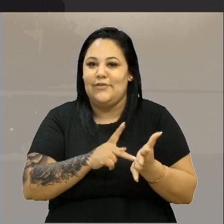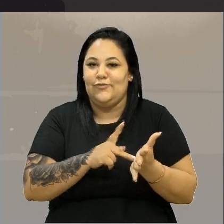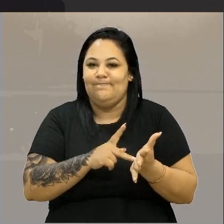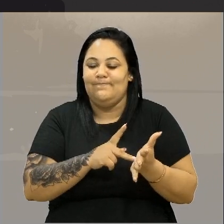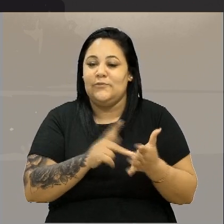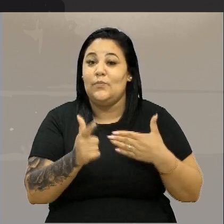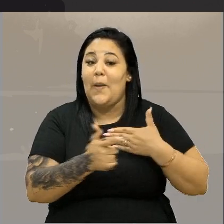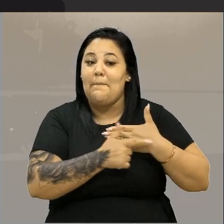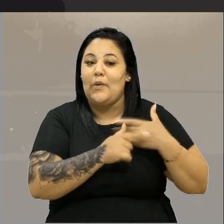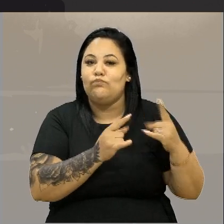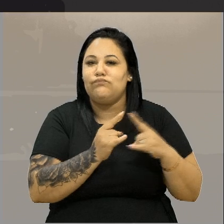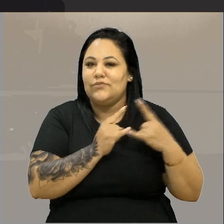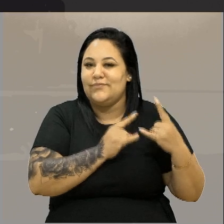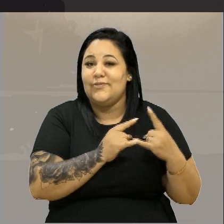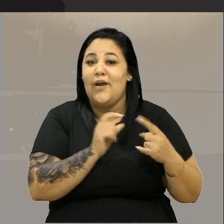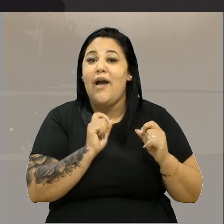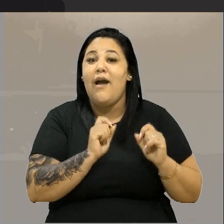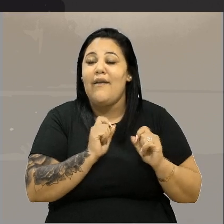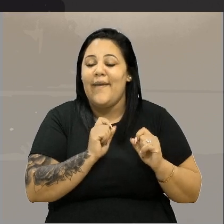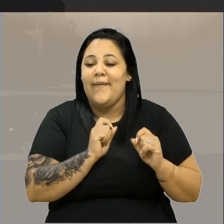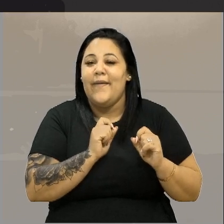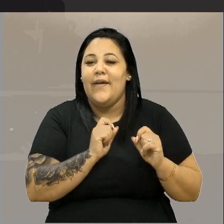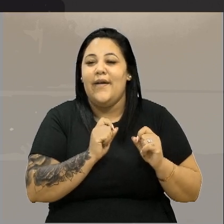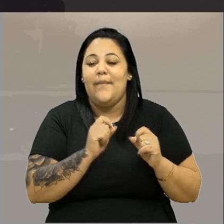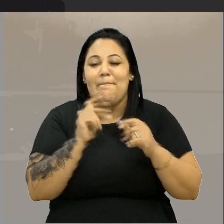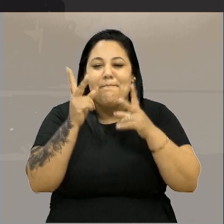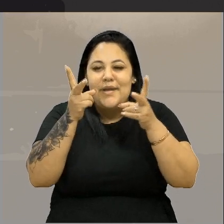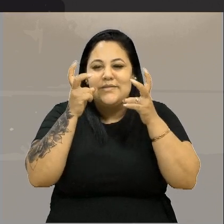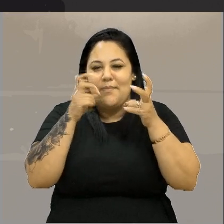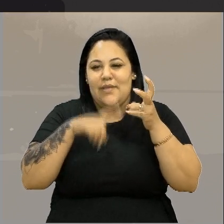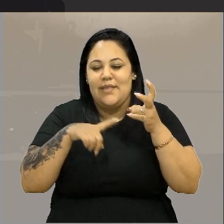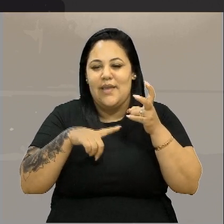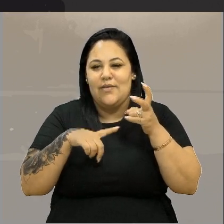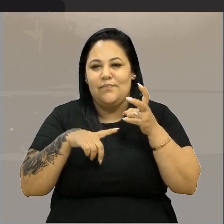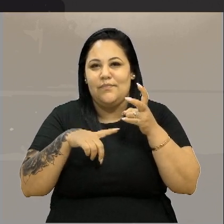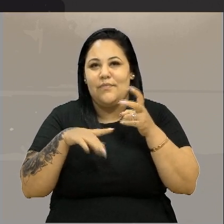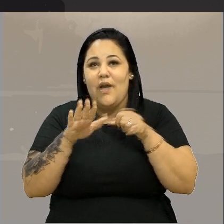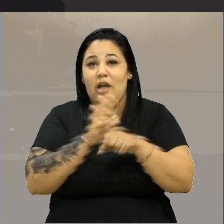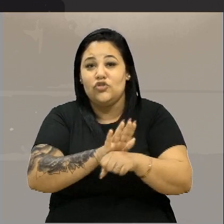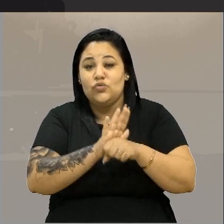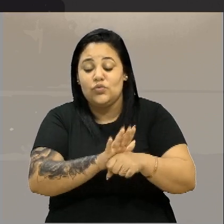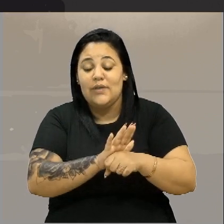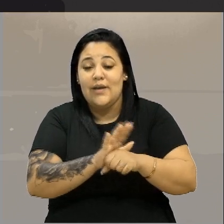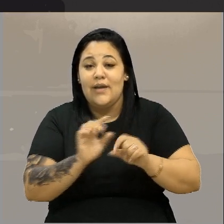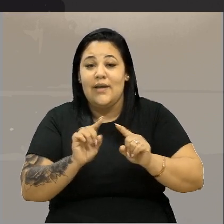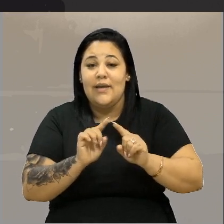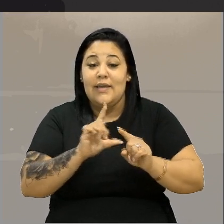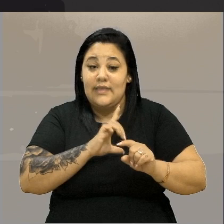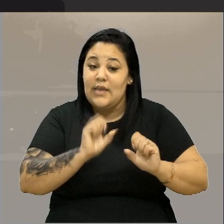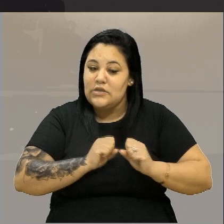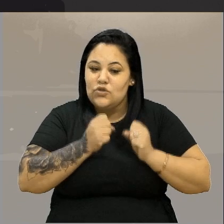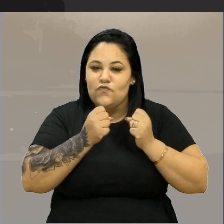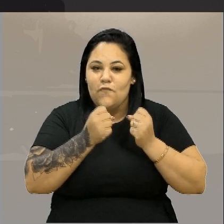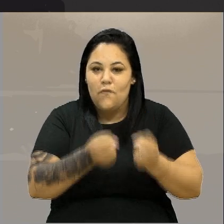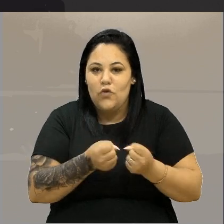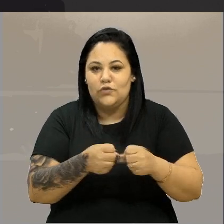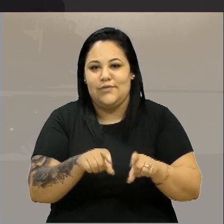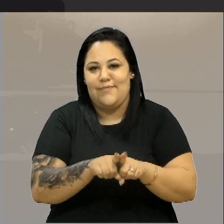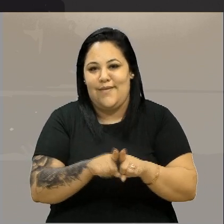instituição? A gente percebe que existe um grande auxílio e uma grande dedicação para cada